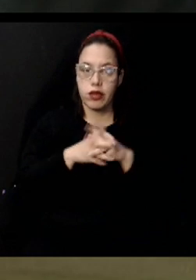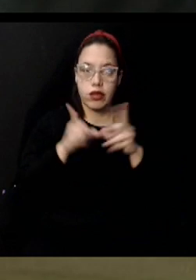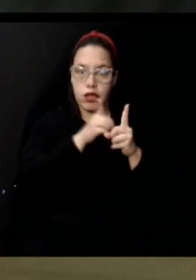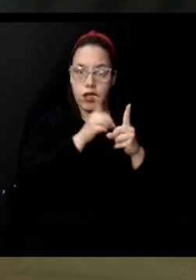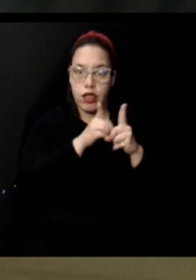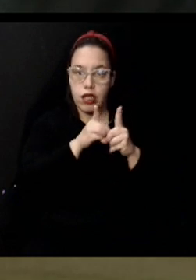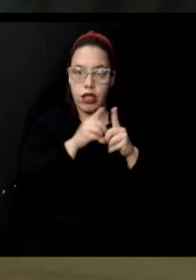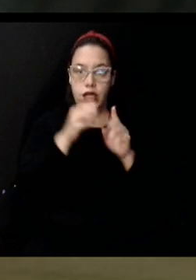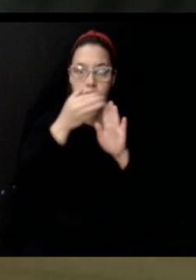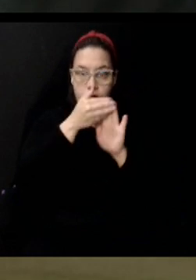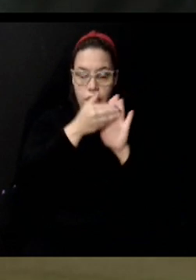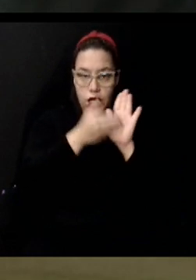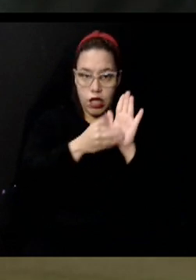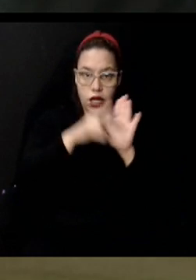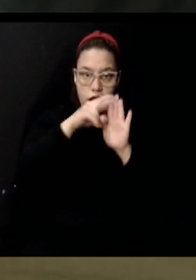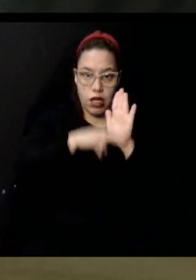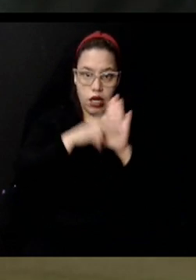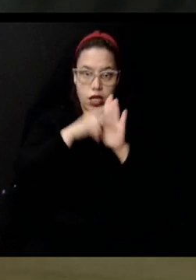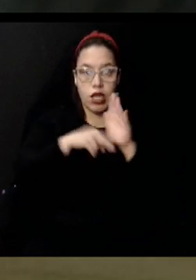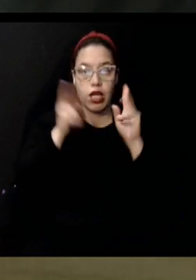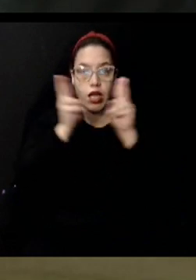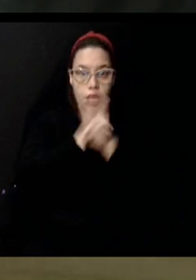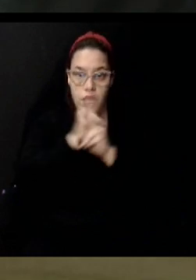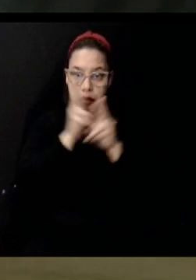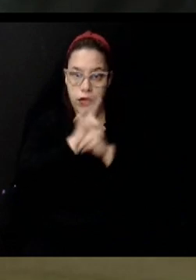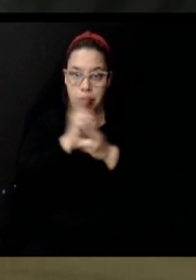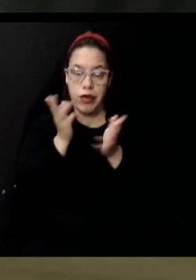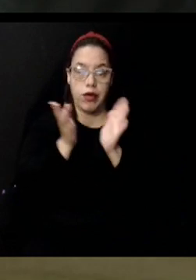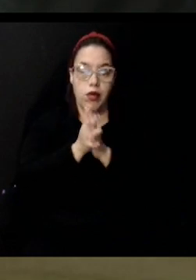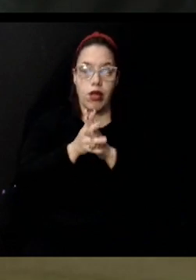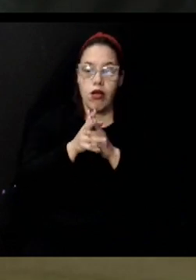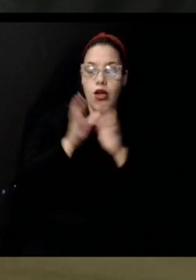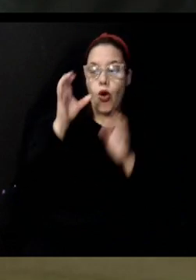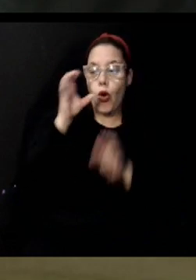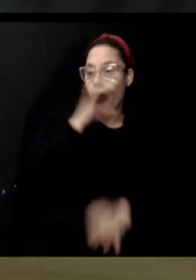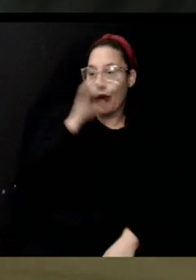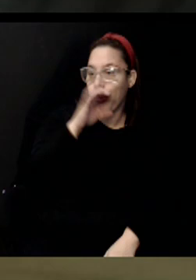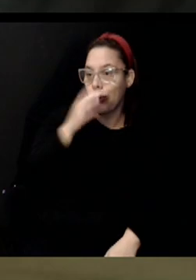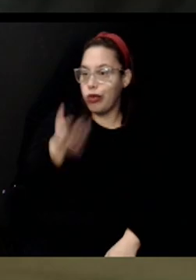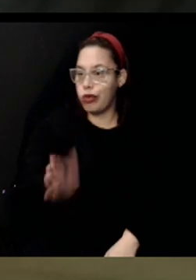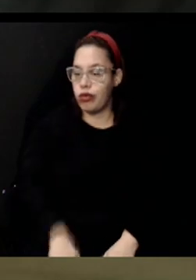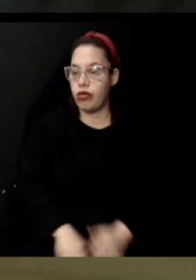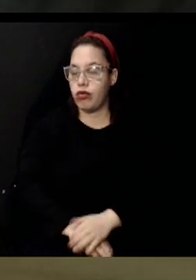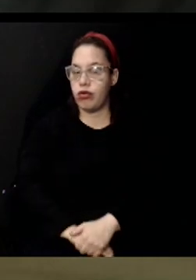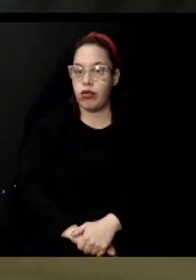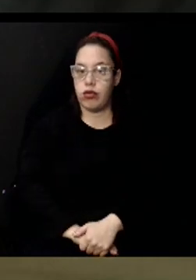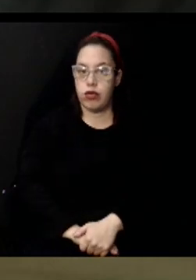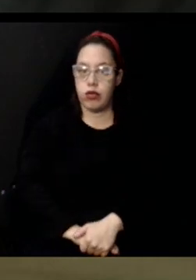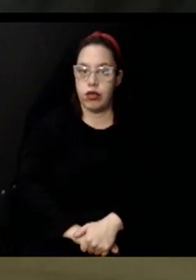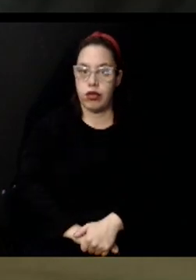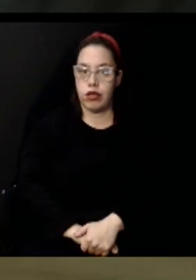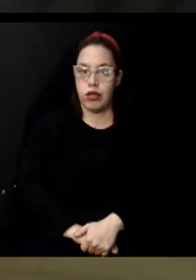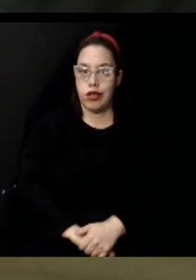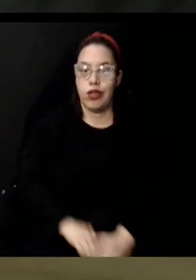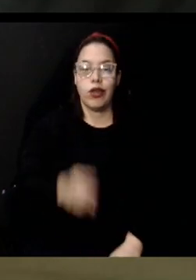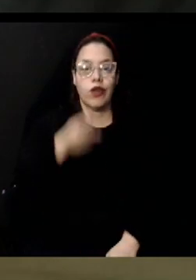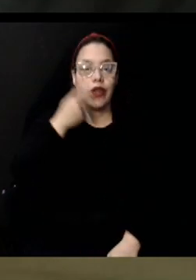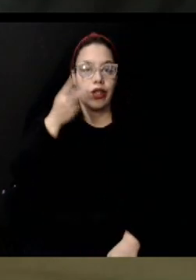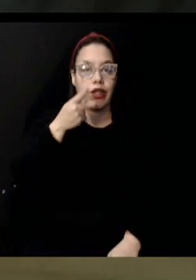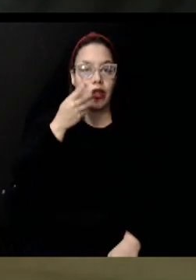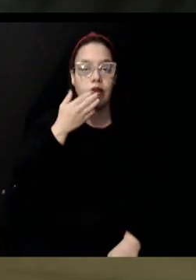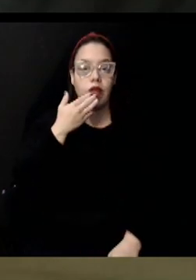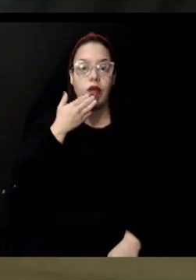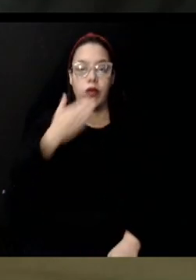né, emergência, e tal, né, e de repente, você falando, ele estava pedindo um